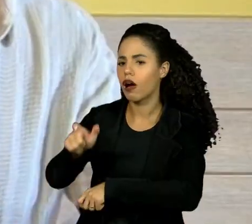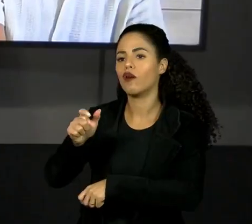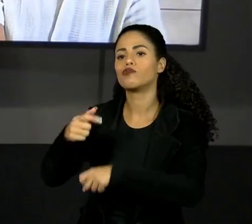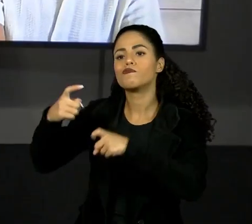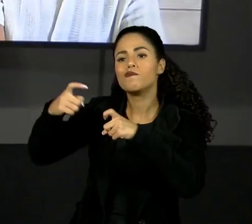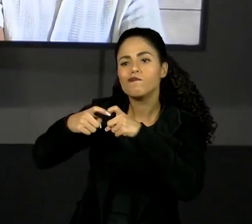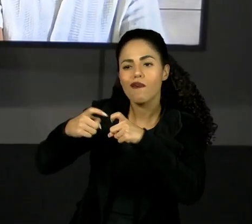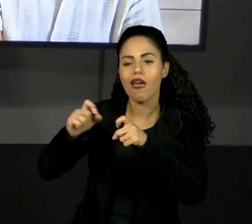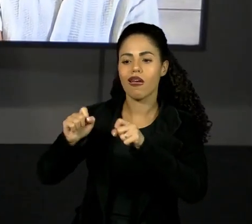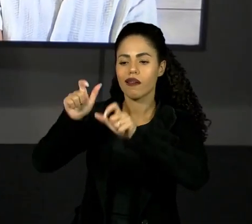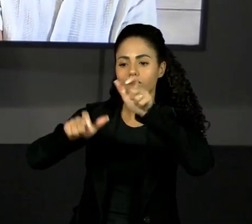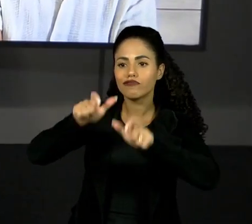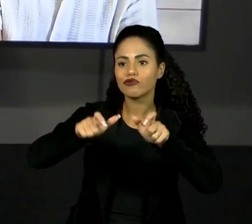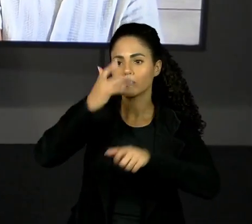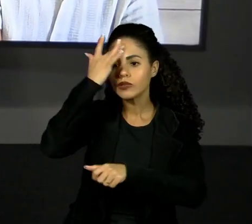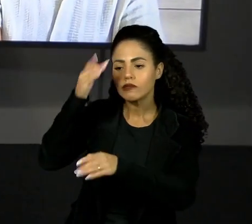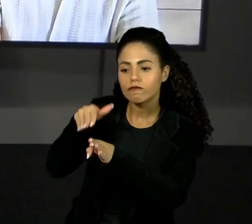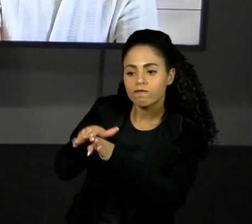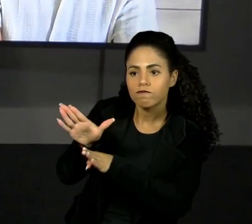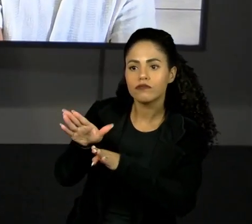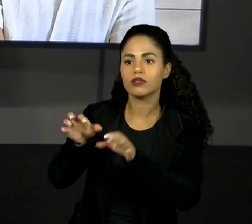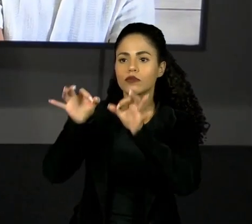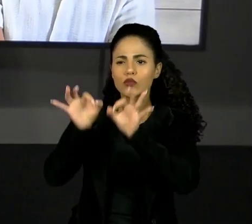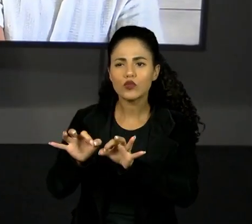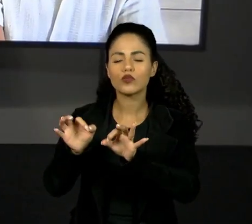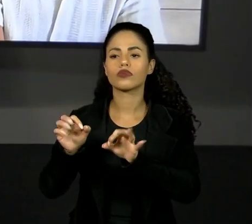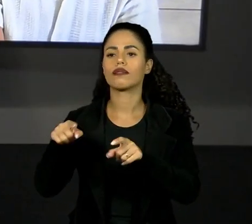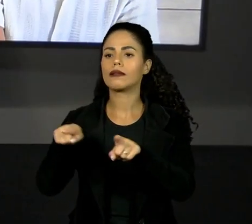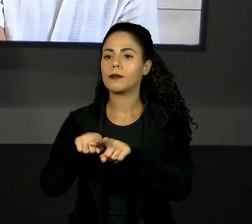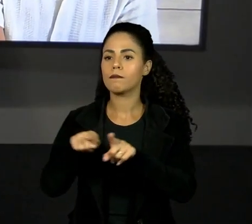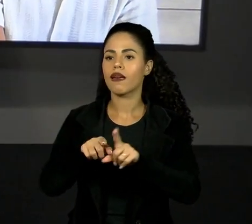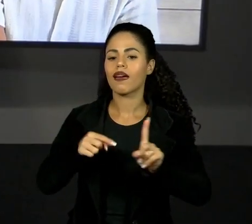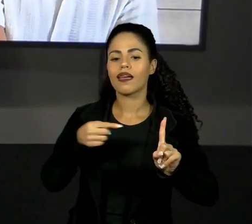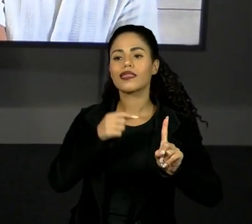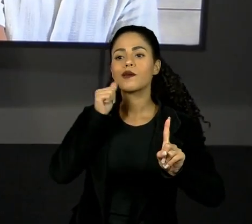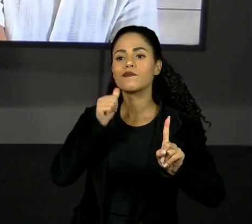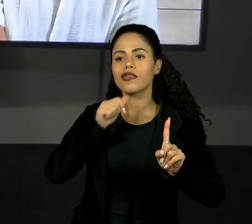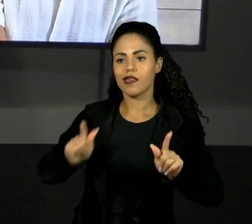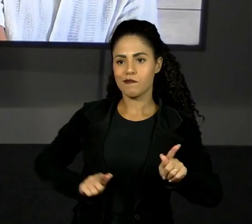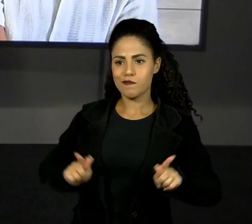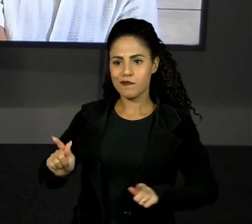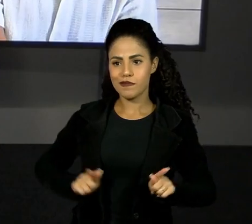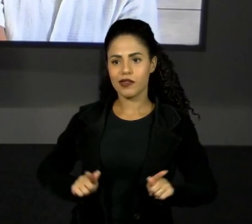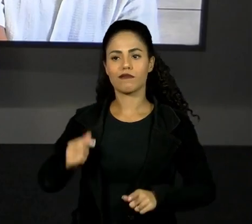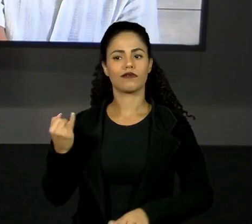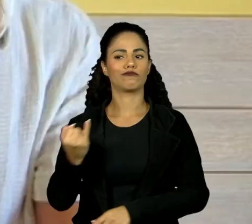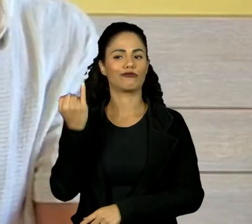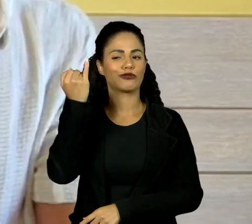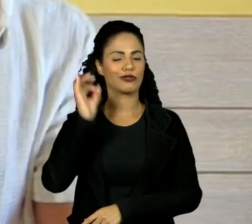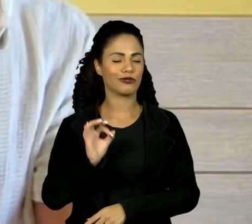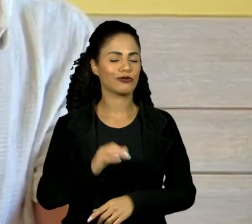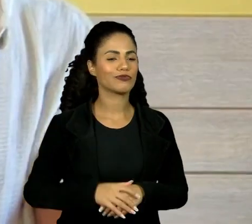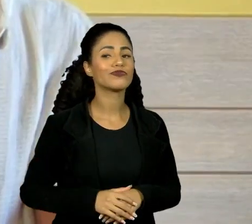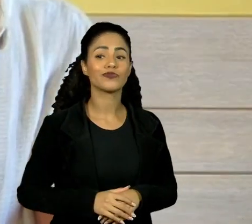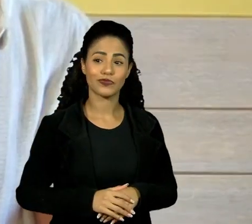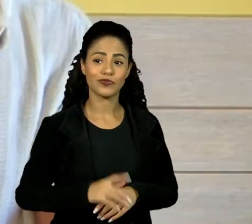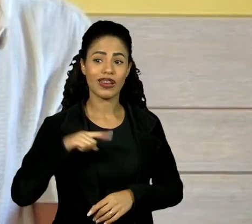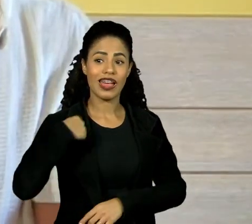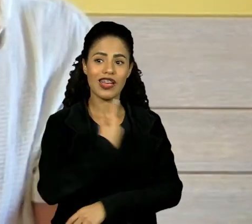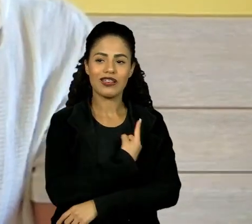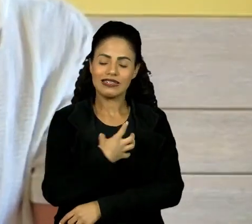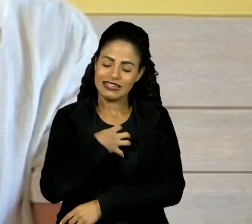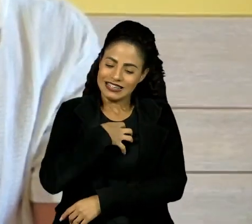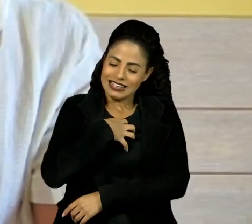médicos, de orientação, da nossa prima, assim, é muito importante, né? Assim, a gente está